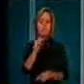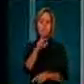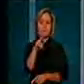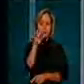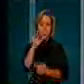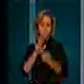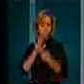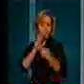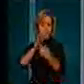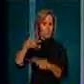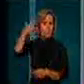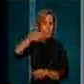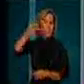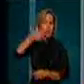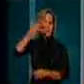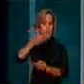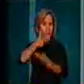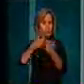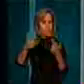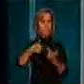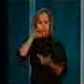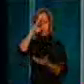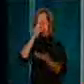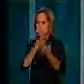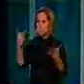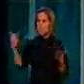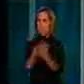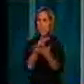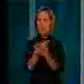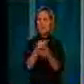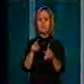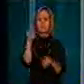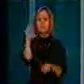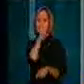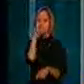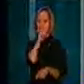politicamente, agredindo de maneira torpe e mentirosa. Depois de 40 anos, alguém...